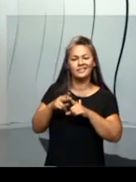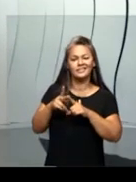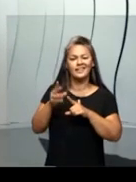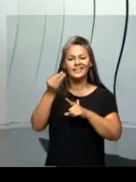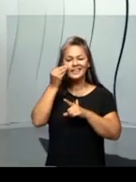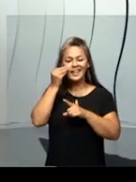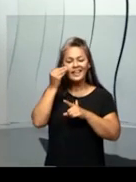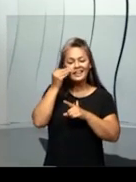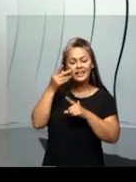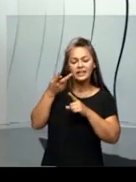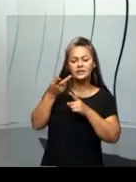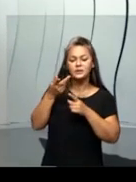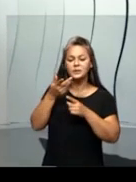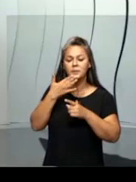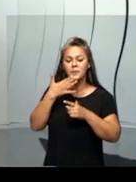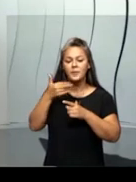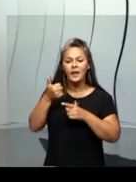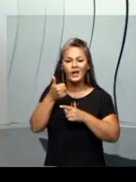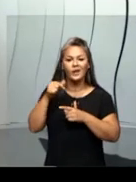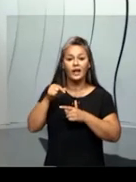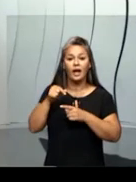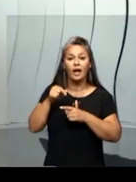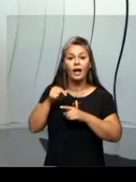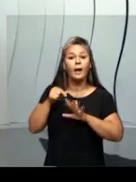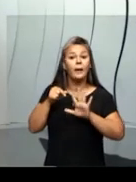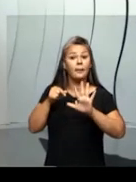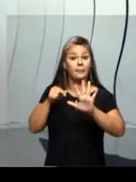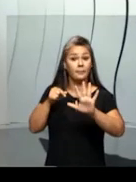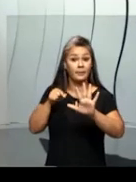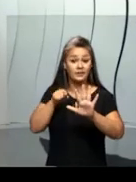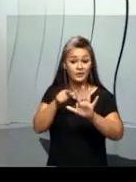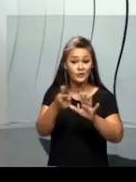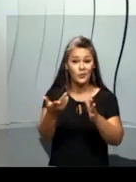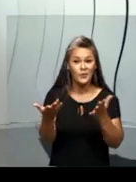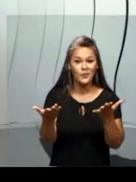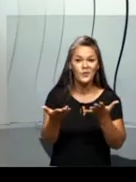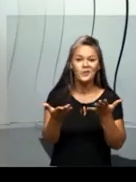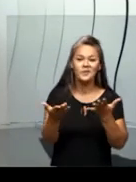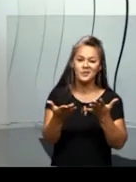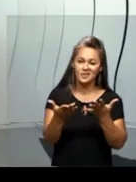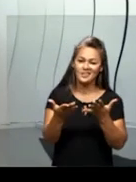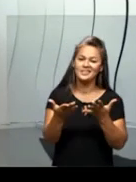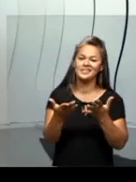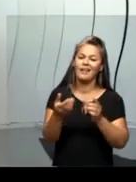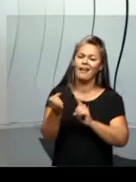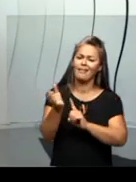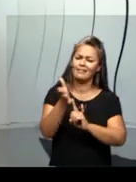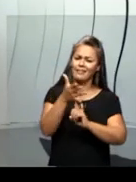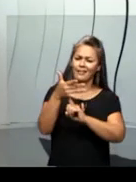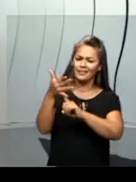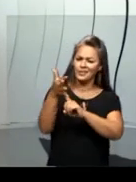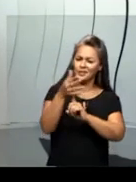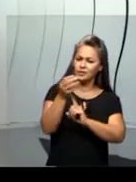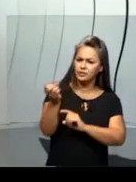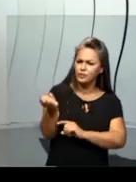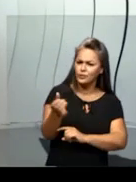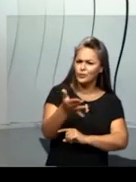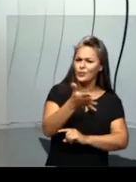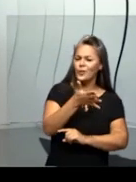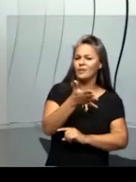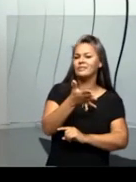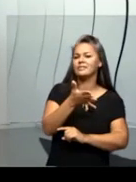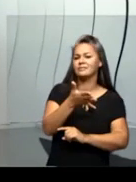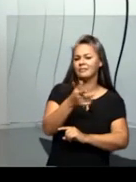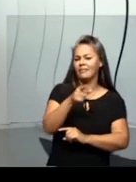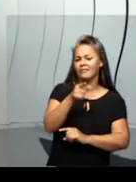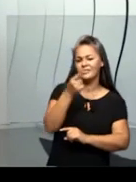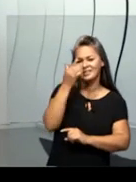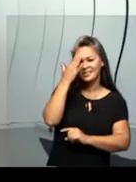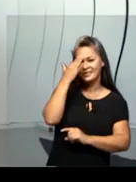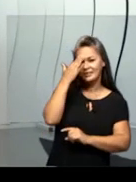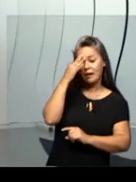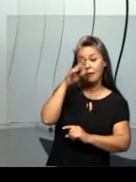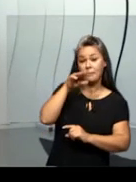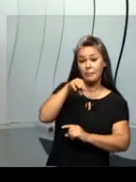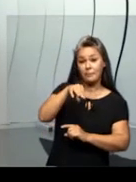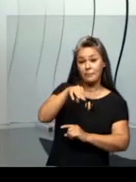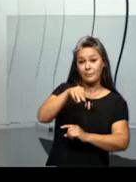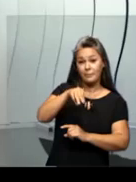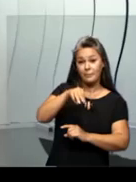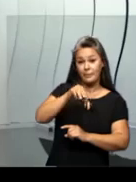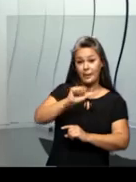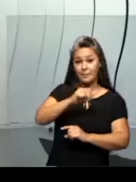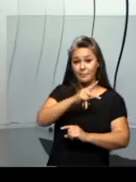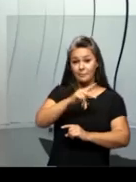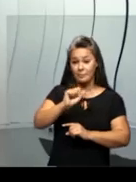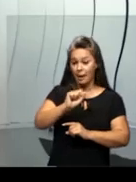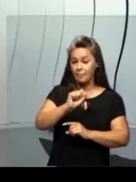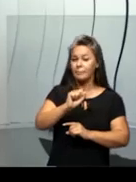a tecnologia é cada vez mais avançada, automaticamente tudo fica mais, a evolução ela é muito maior,